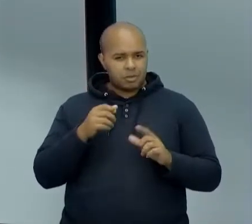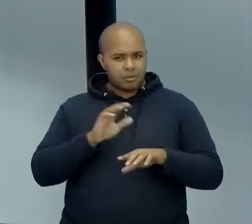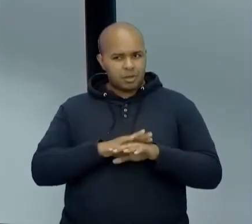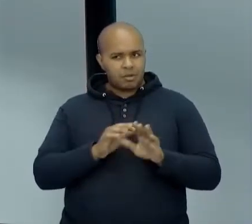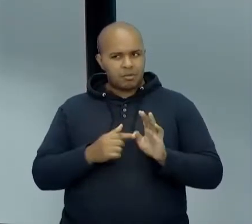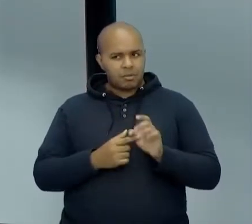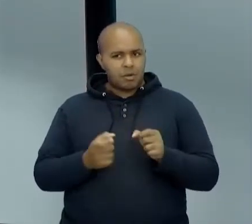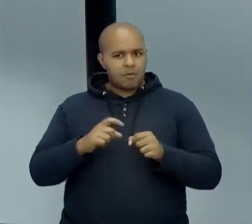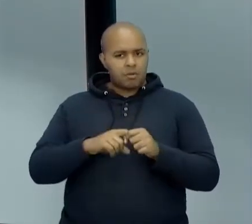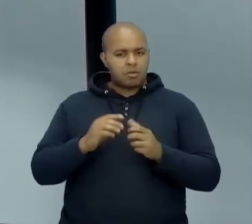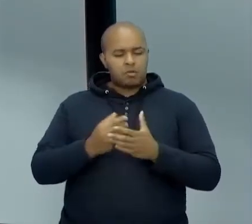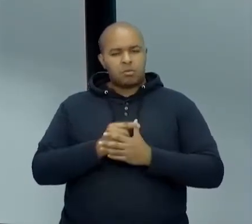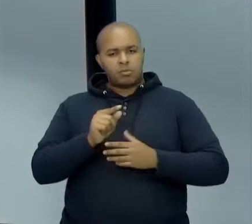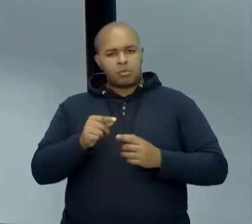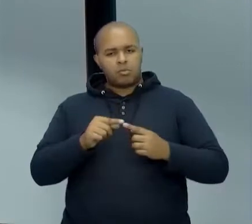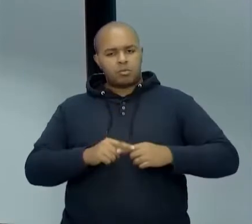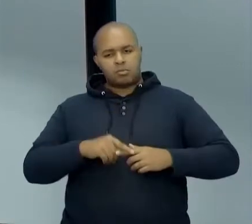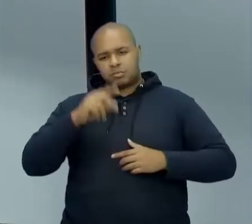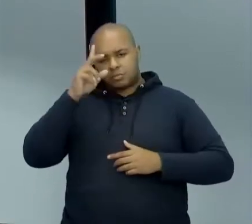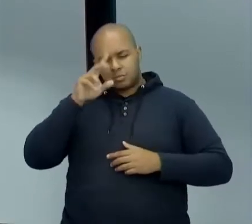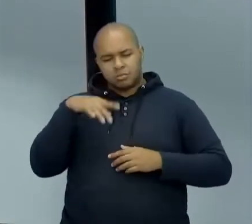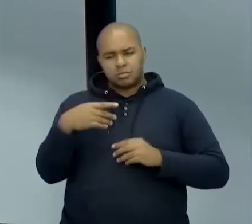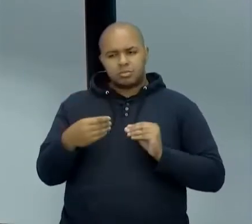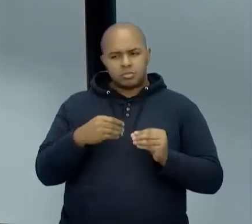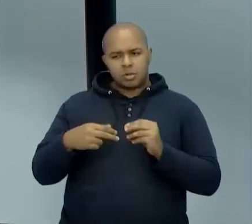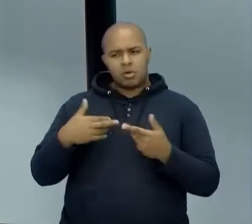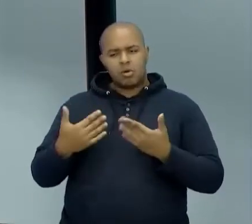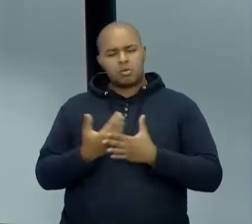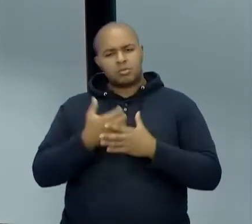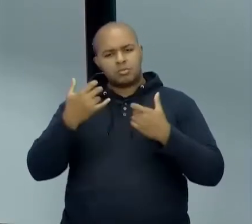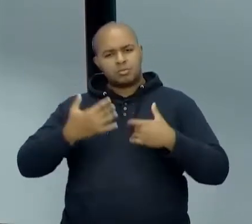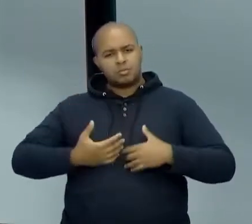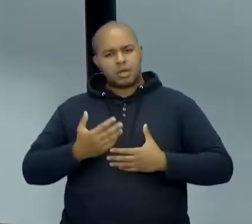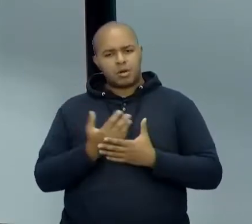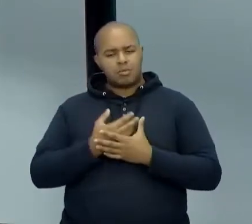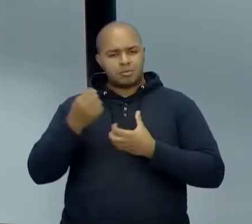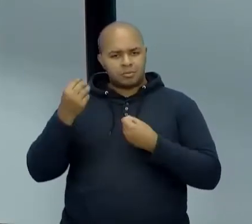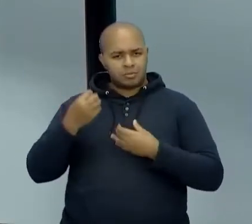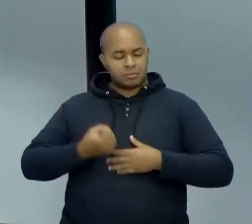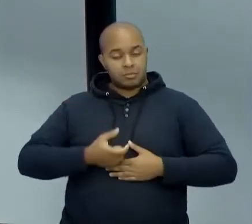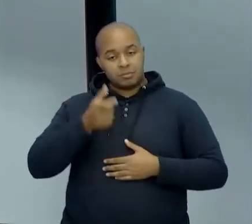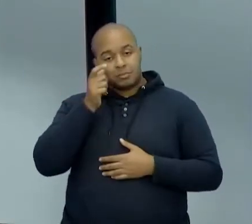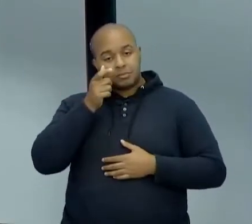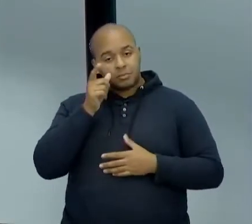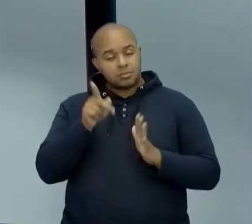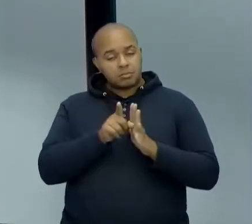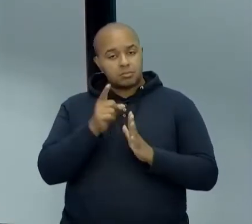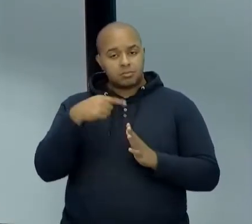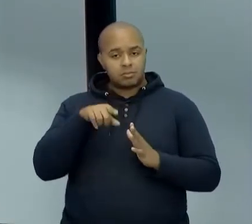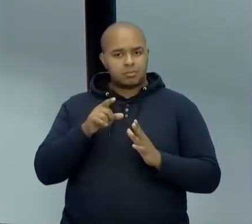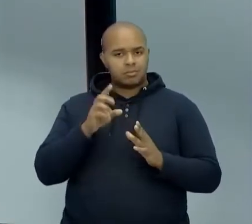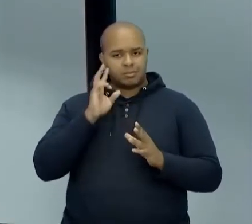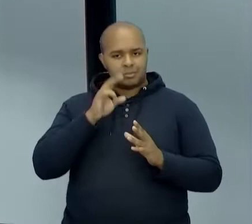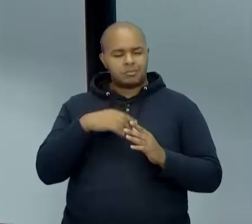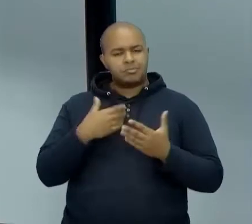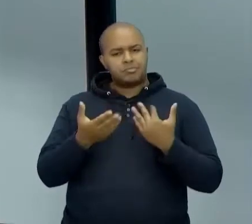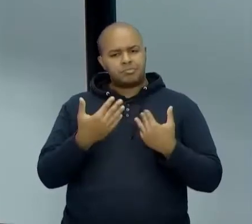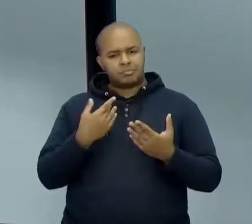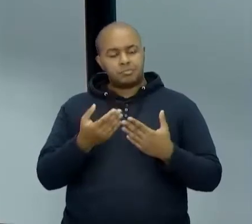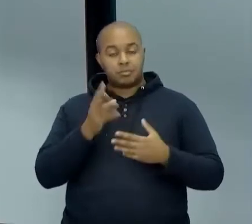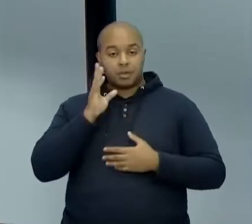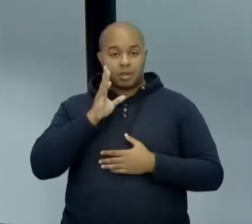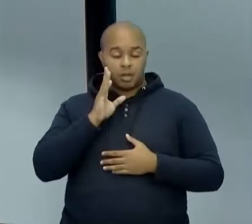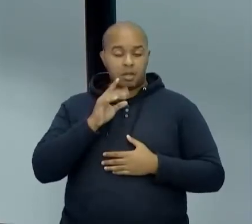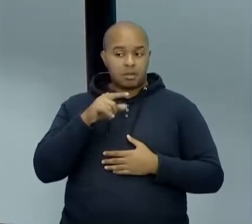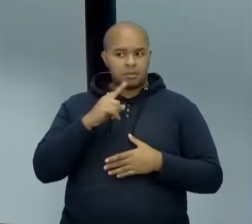uma retomadinha aí um pouquinho do histórico dos plásticos, vai dar algumas informações bem interessantes para que vocês façam uma discussão bem